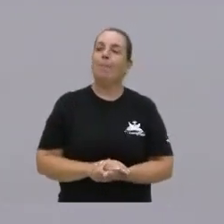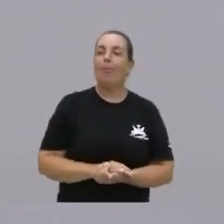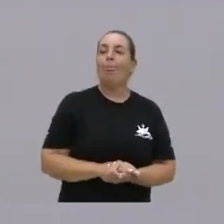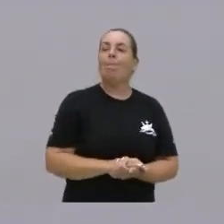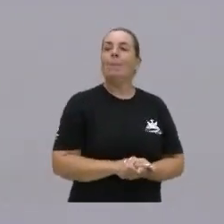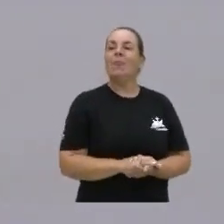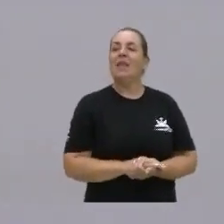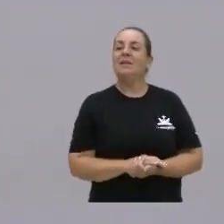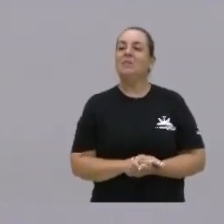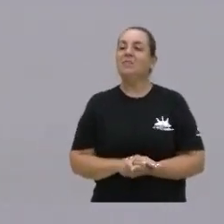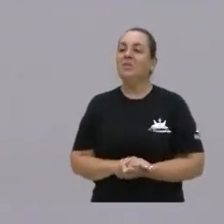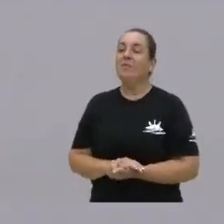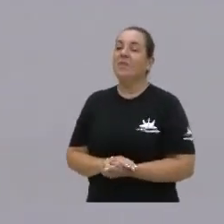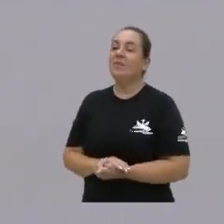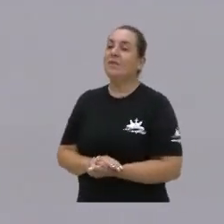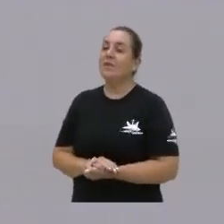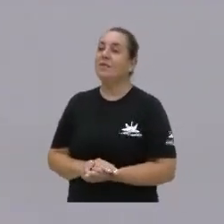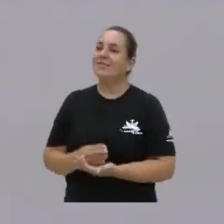perdoai.